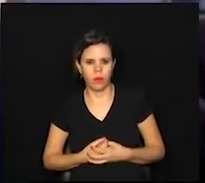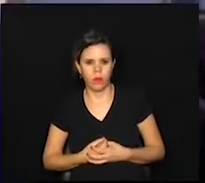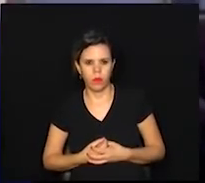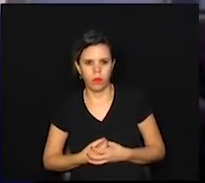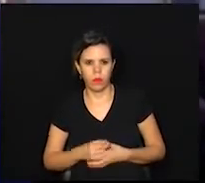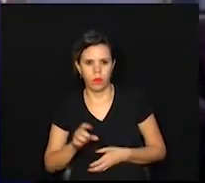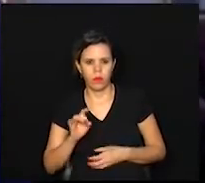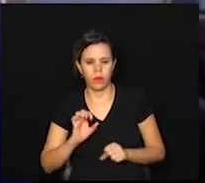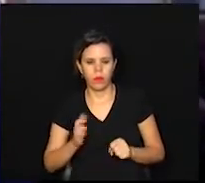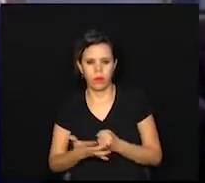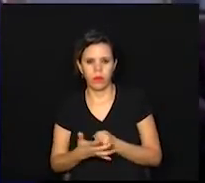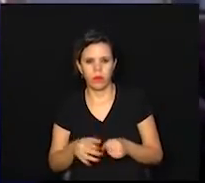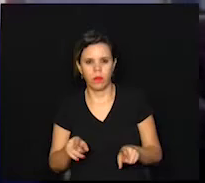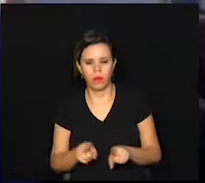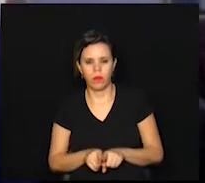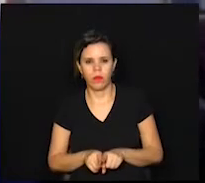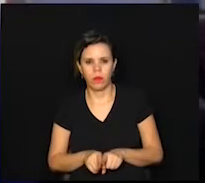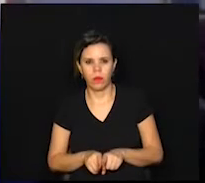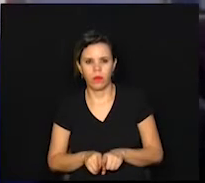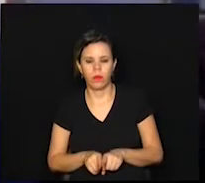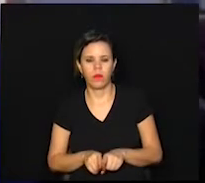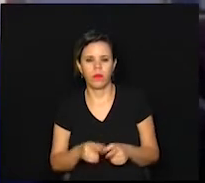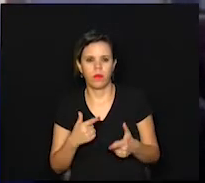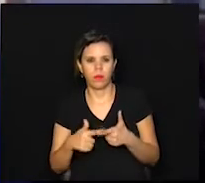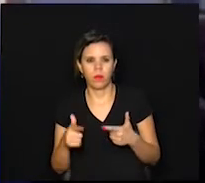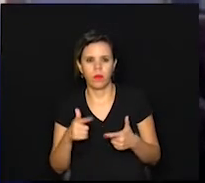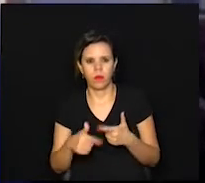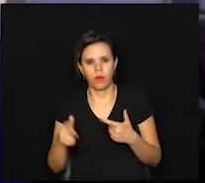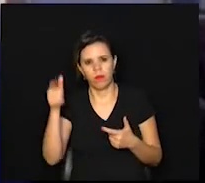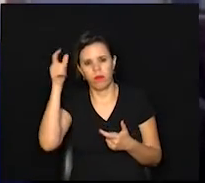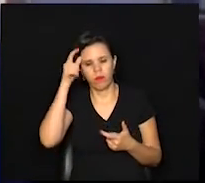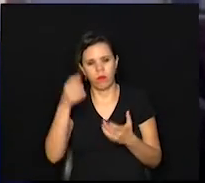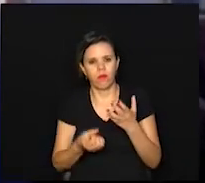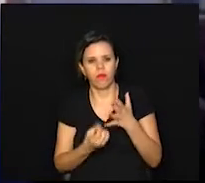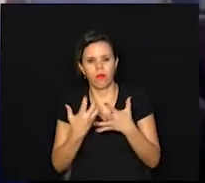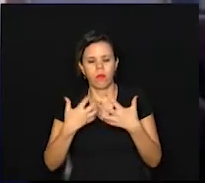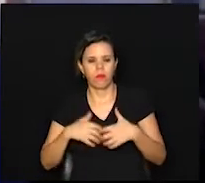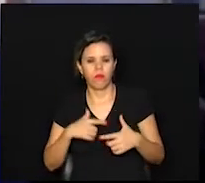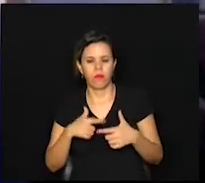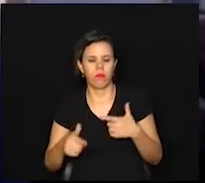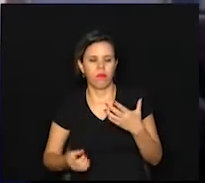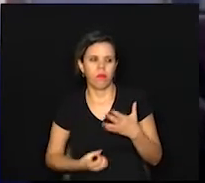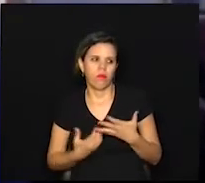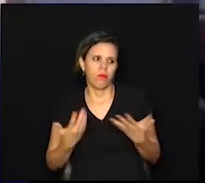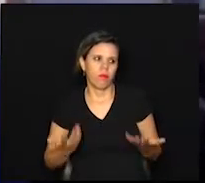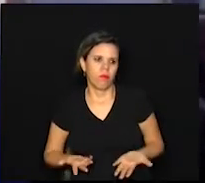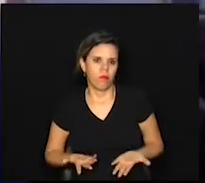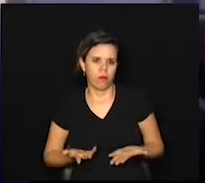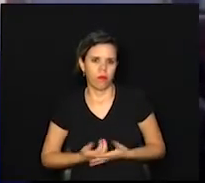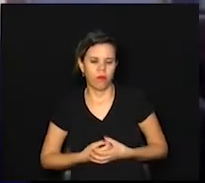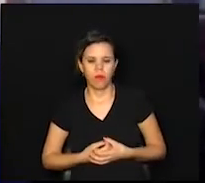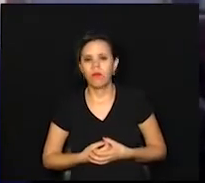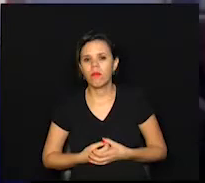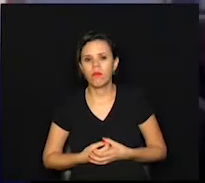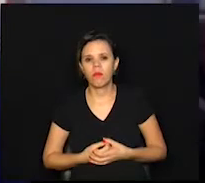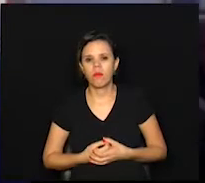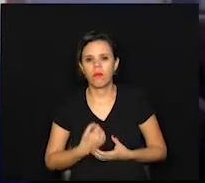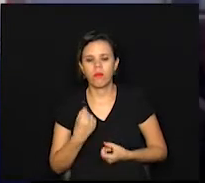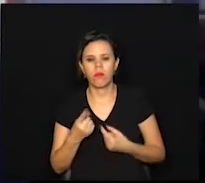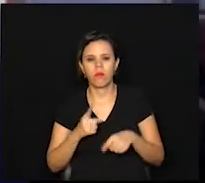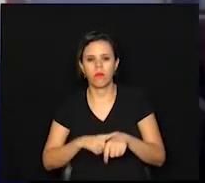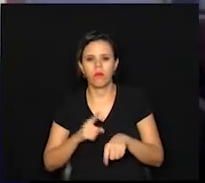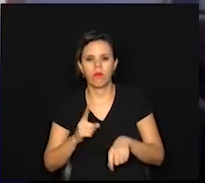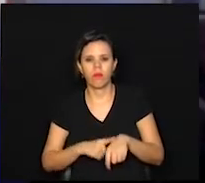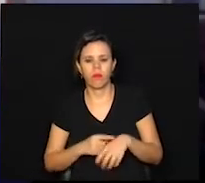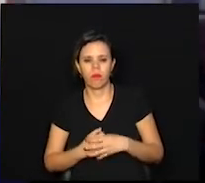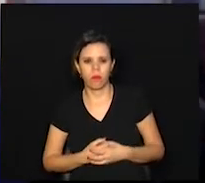só da pandemia, mas do pandemônio que nós estamos vivendo, de todos os retrocessos, é que seja um daqueles momentos